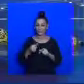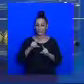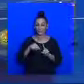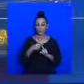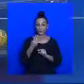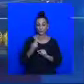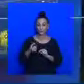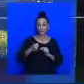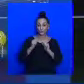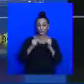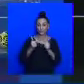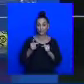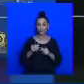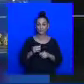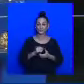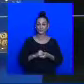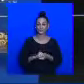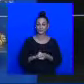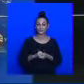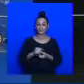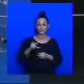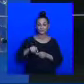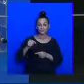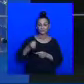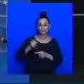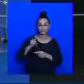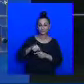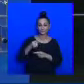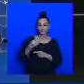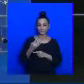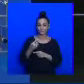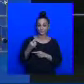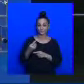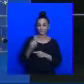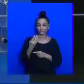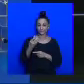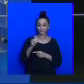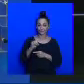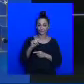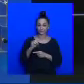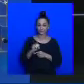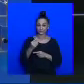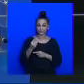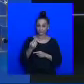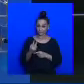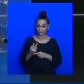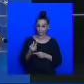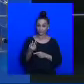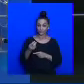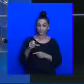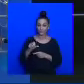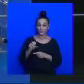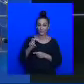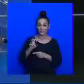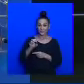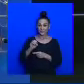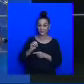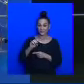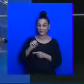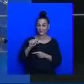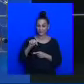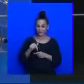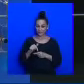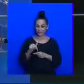e os 2 trevos sorteados. 41. 40. 02, 29, 50